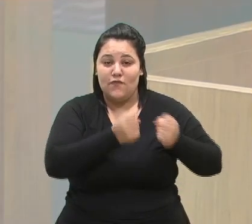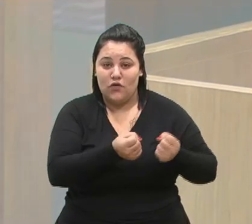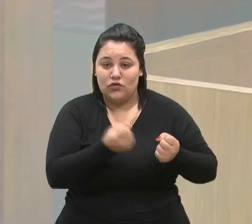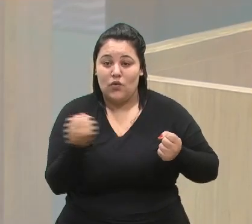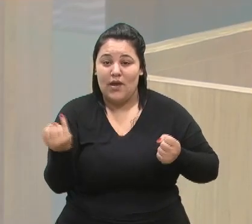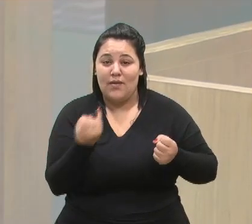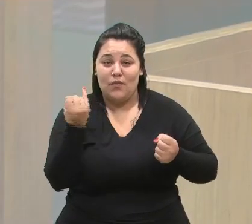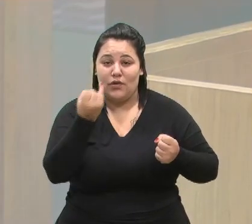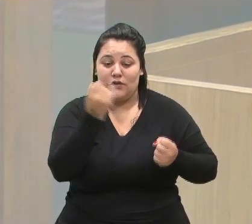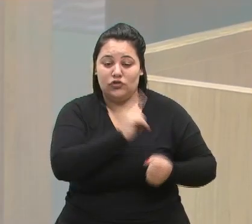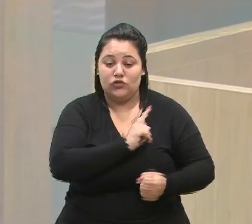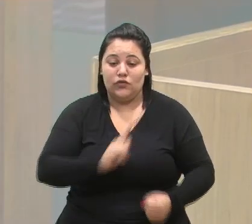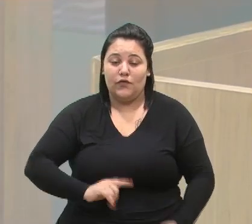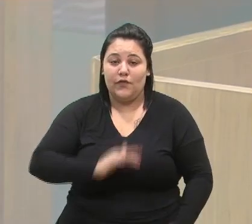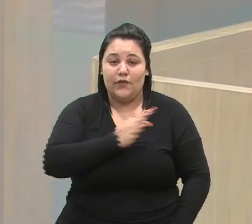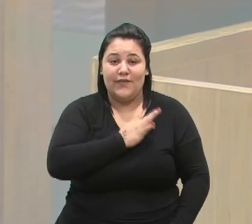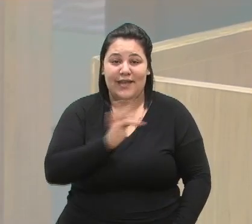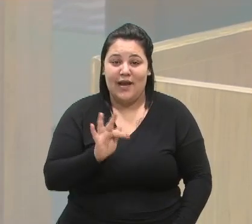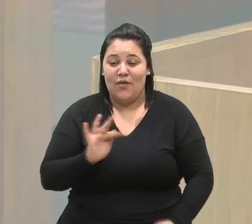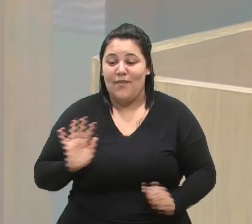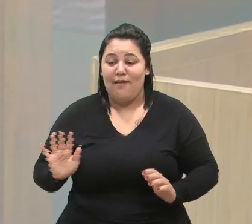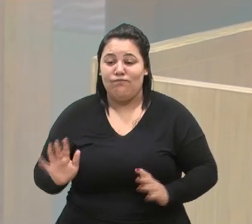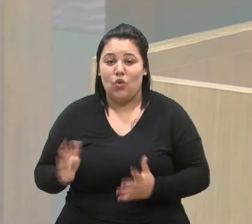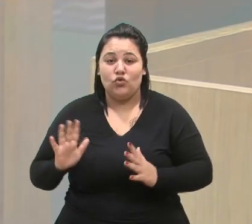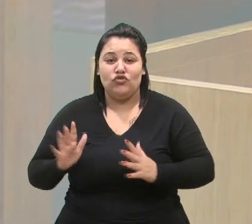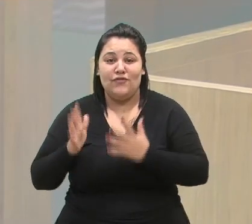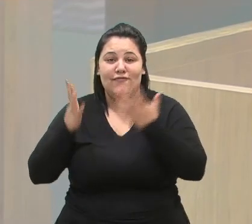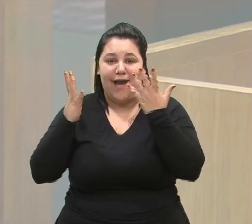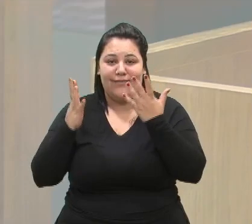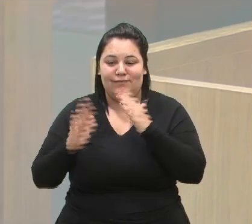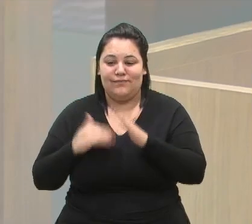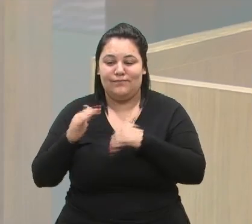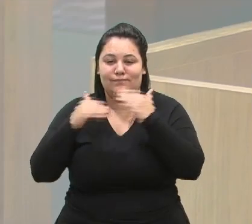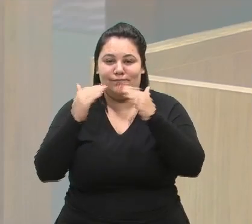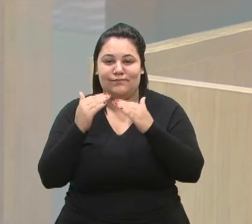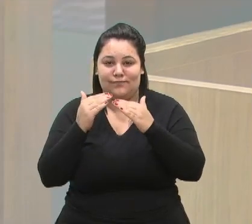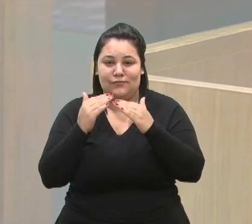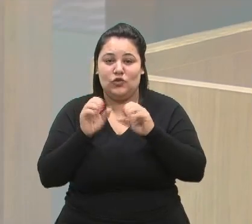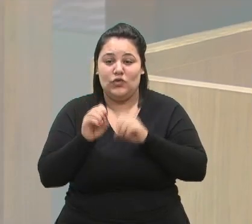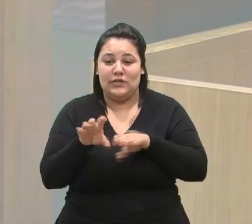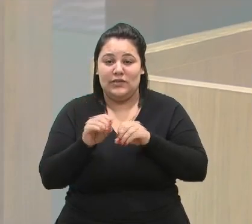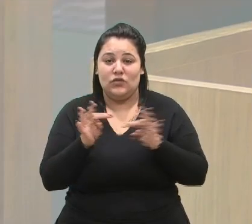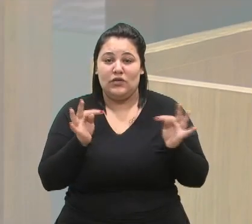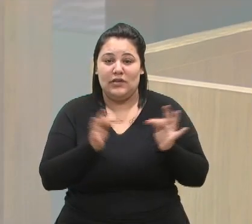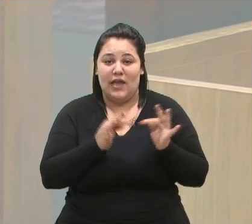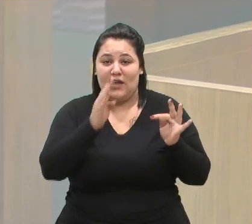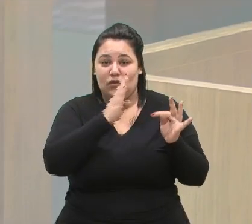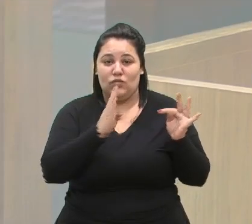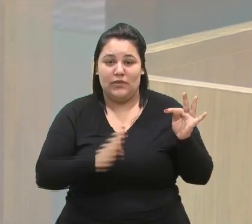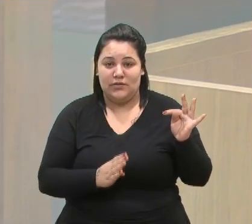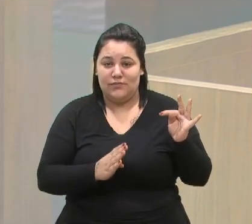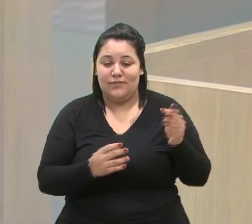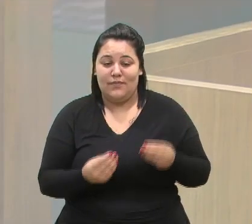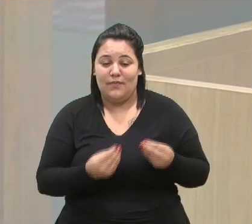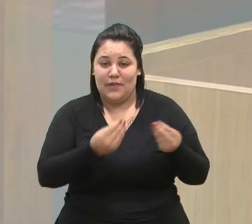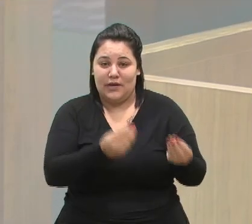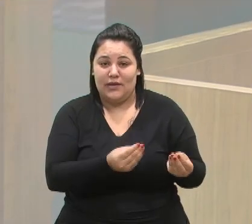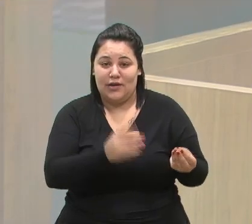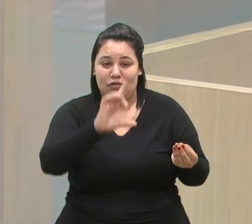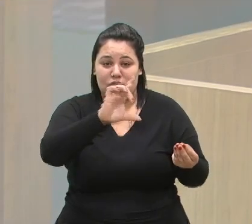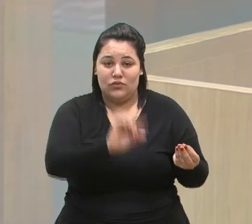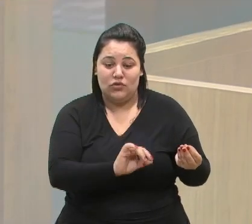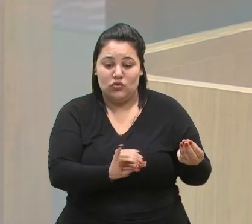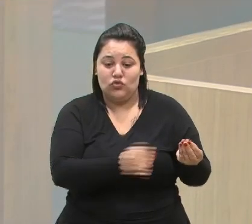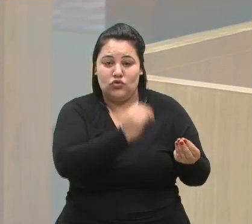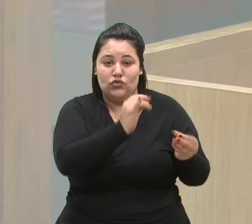para incentivar o crescimento do ensino médio técnico no Brasil, a oferecer uma redução nos juros das